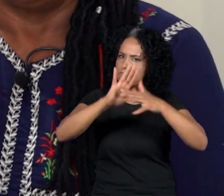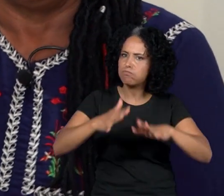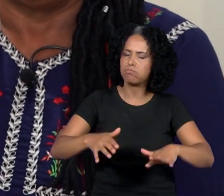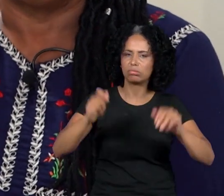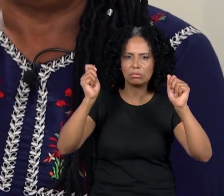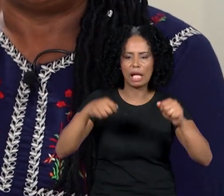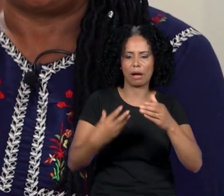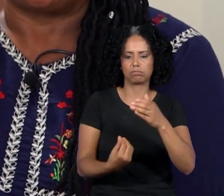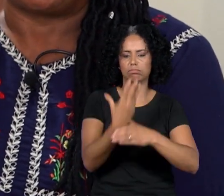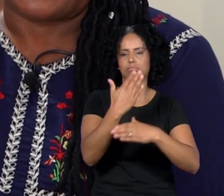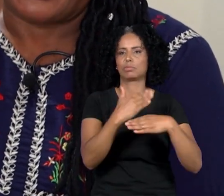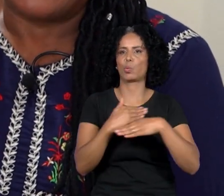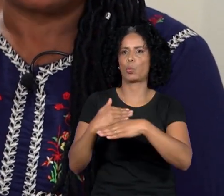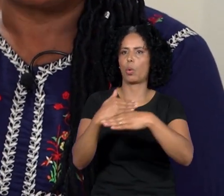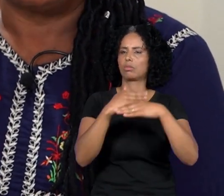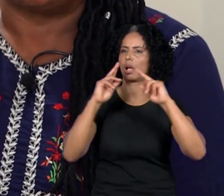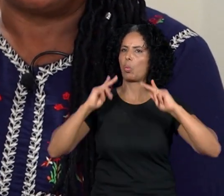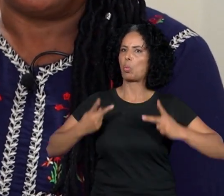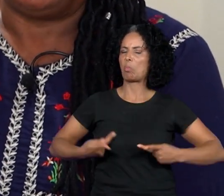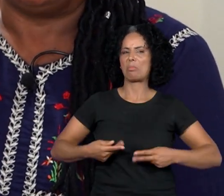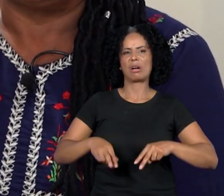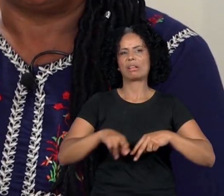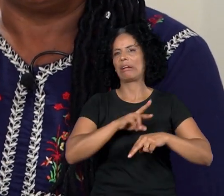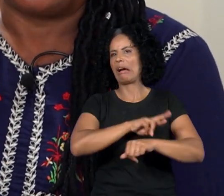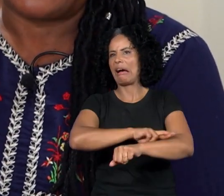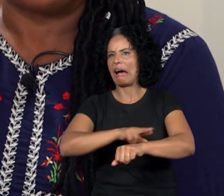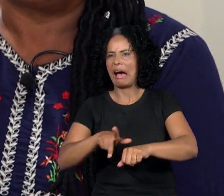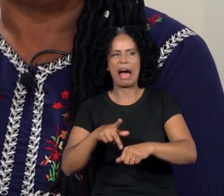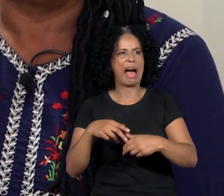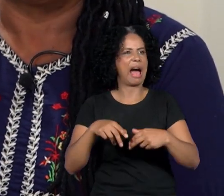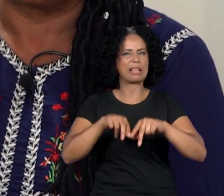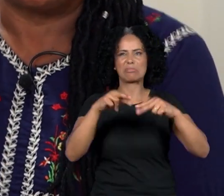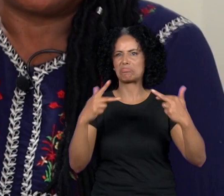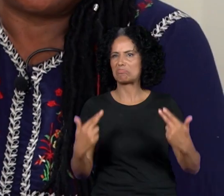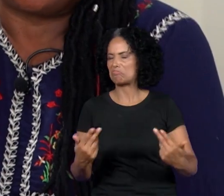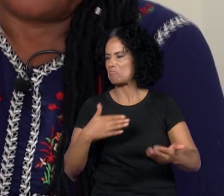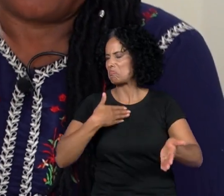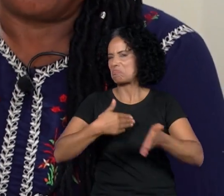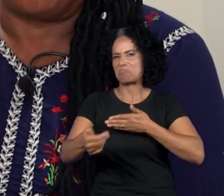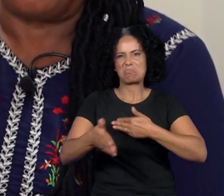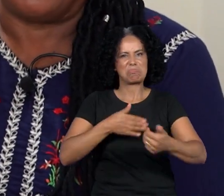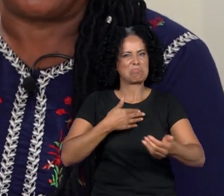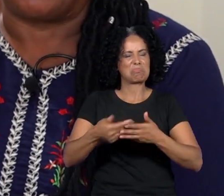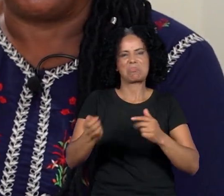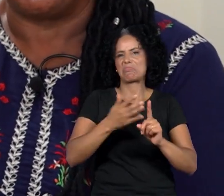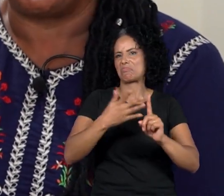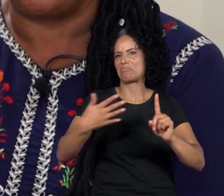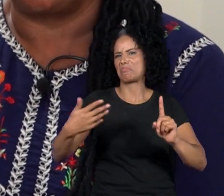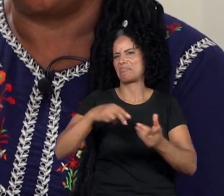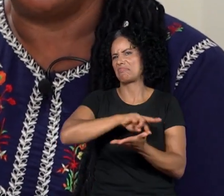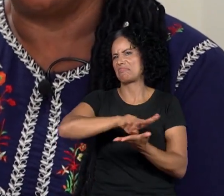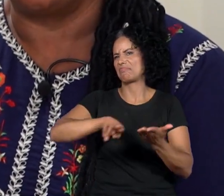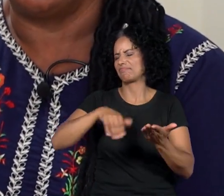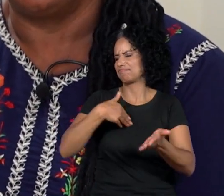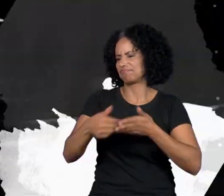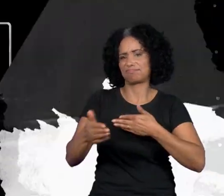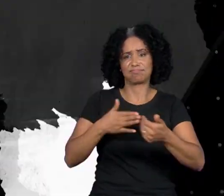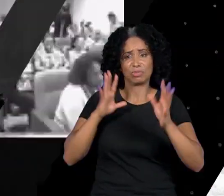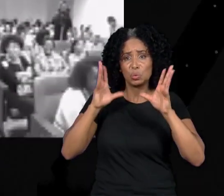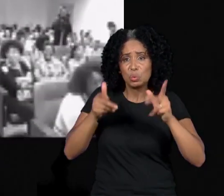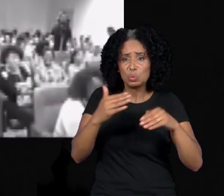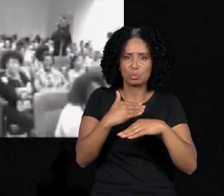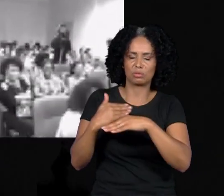humanos, independente da raça, da etnia, da idade, da orientação sexual, enfim, somos todos seres humanos,